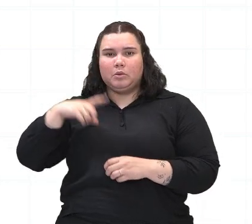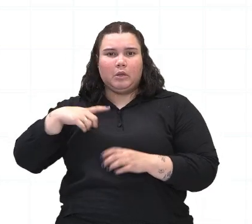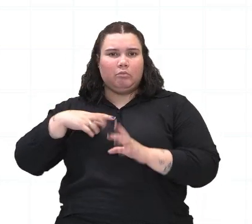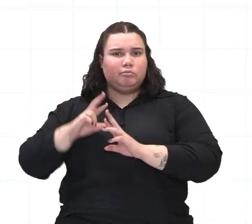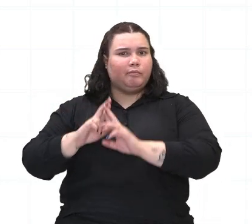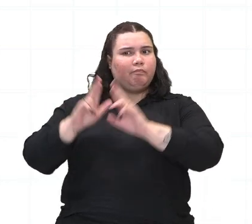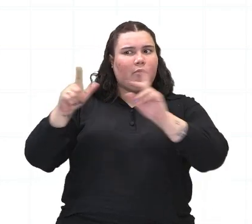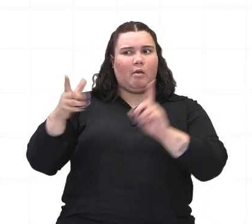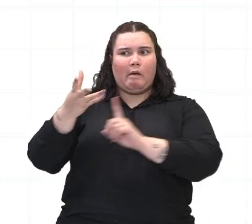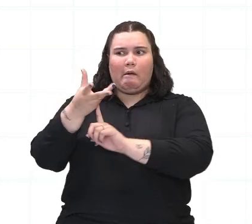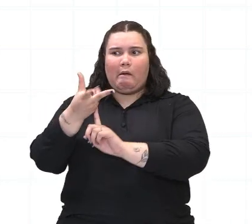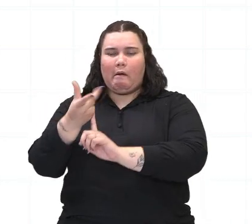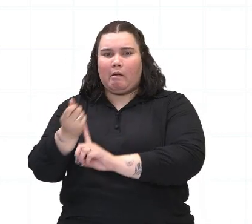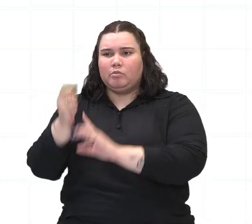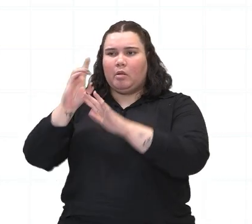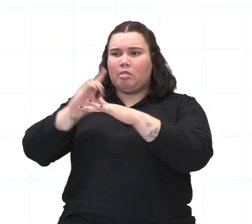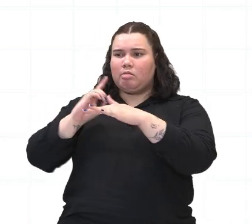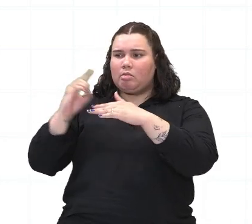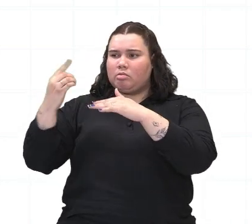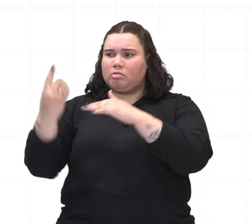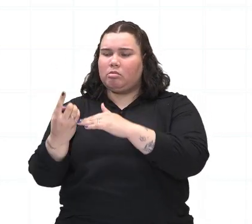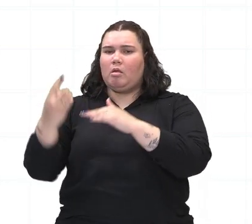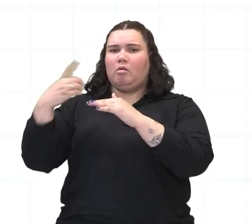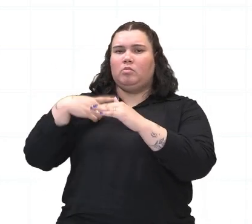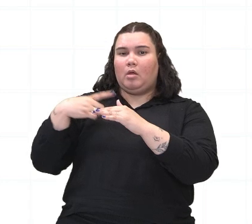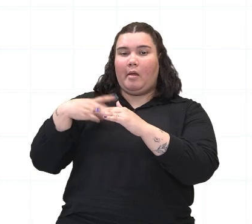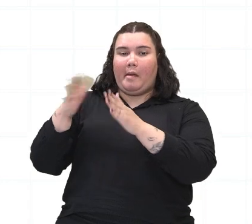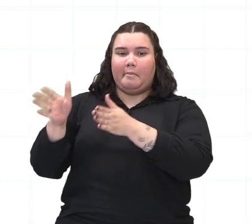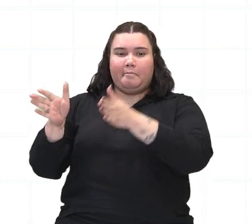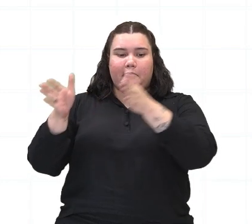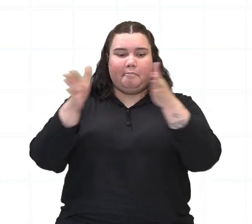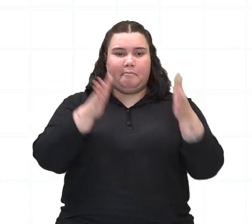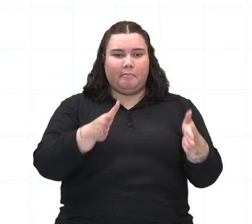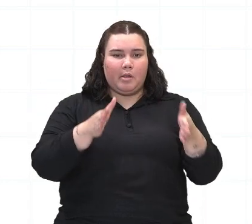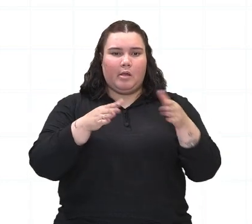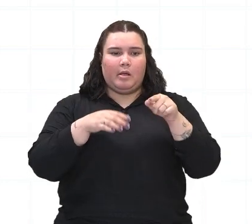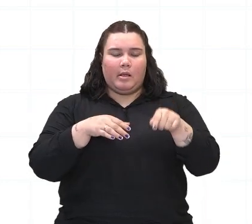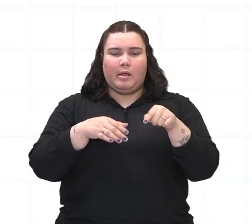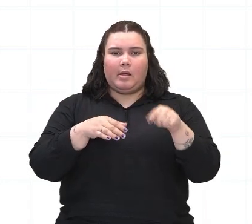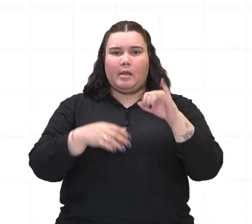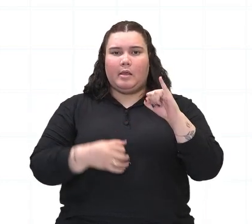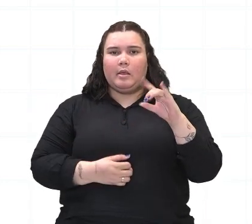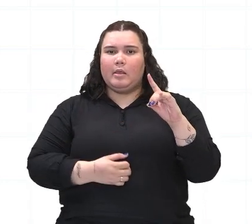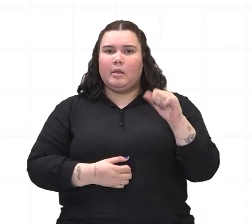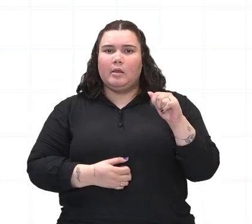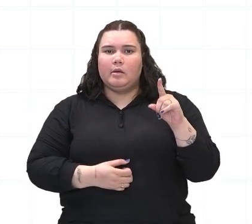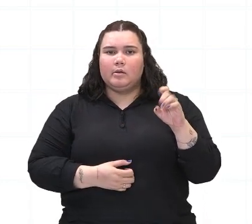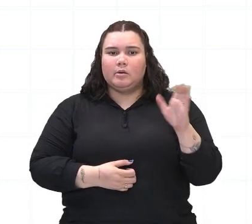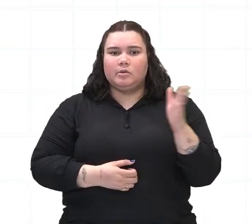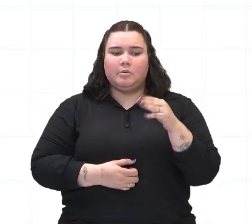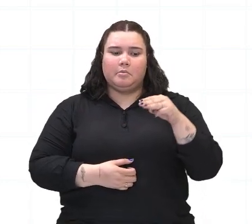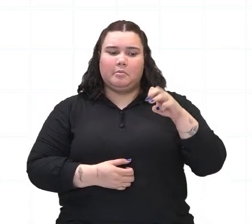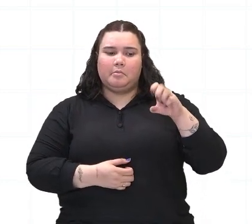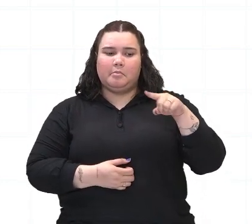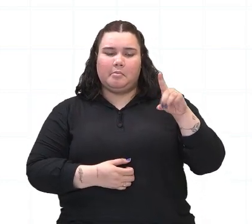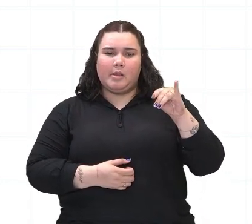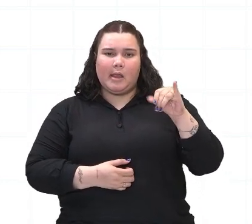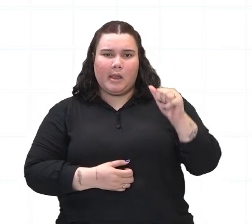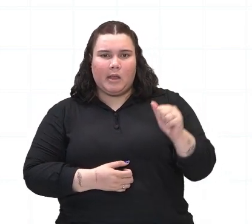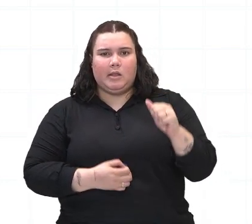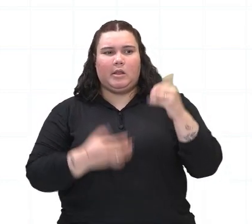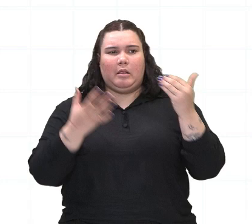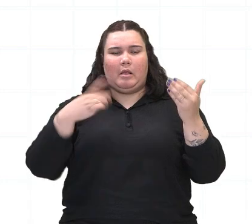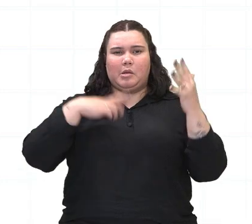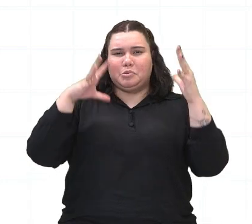faraó e na Idade Média a gente já tem um momento de trevas né uma produção artística que ela já tem cenários uma uma luz